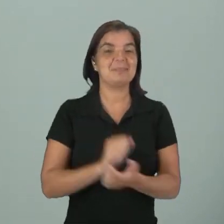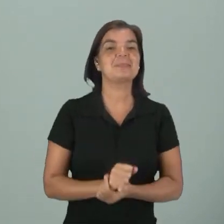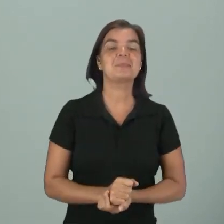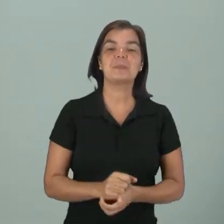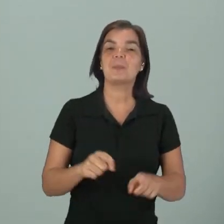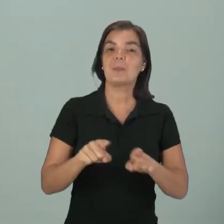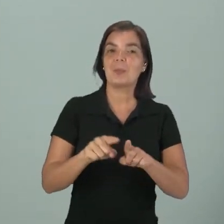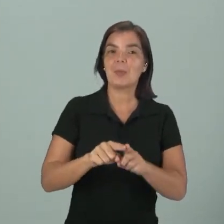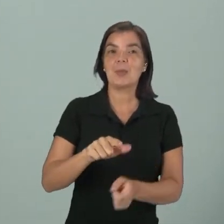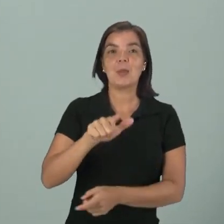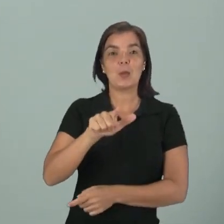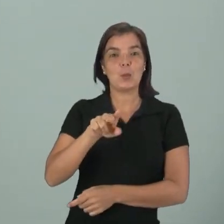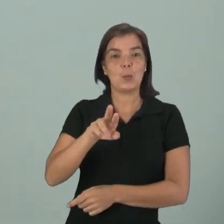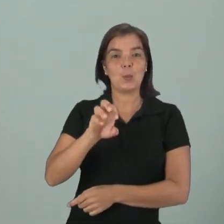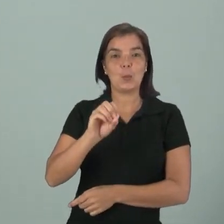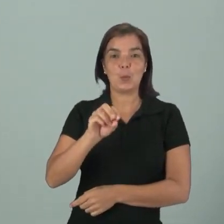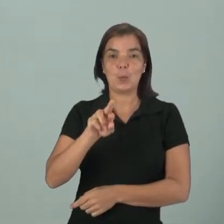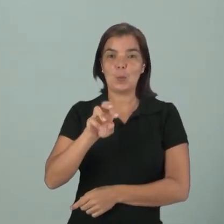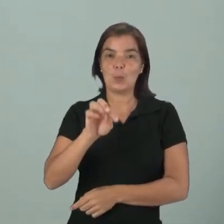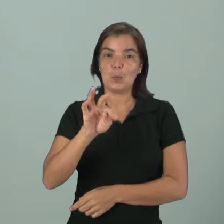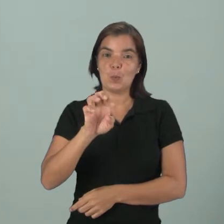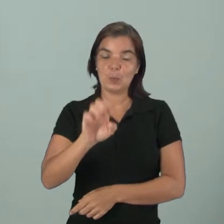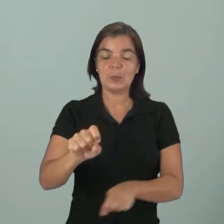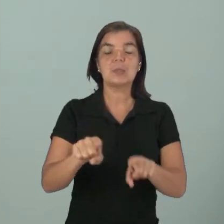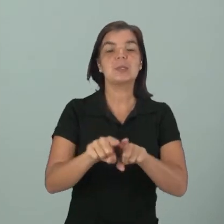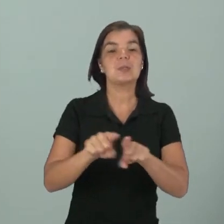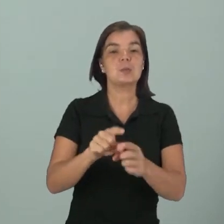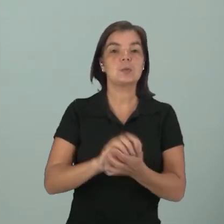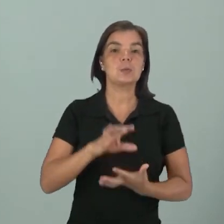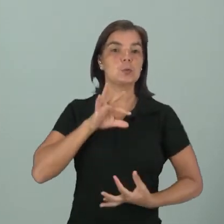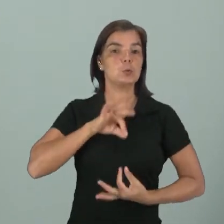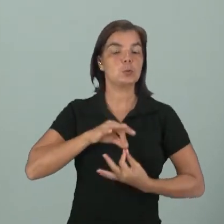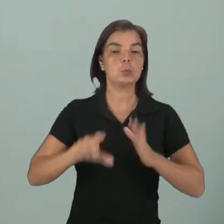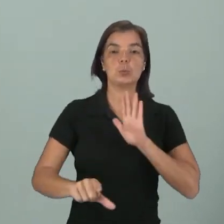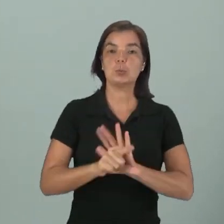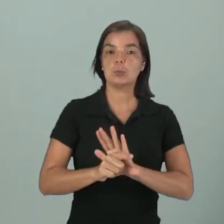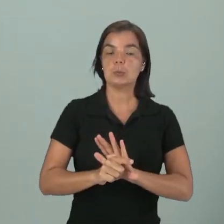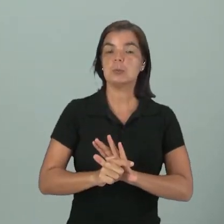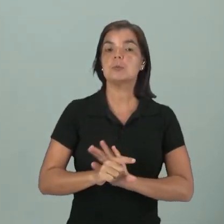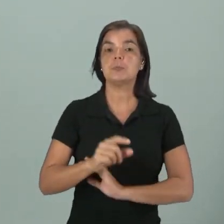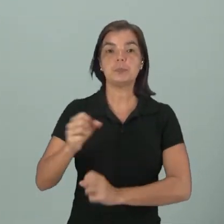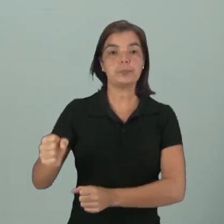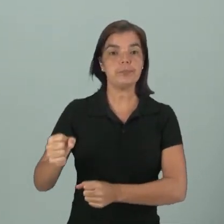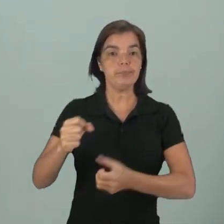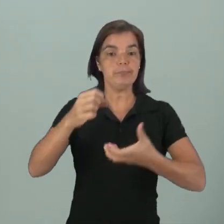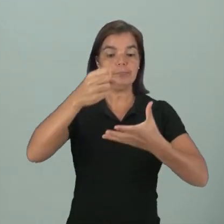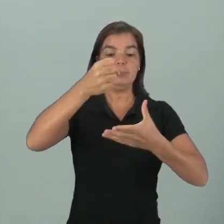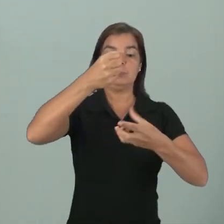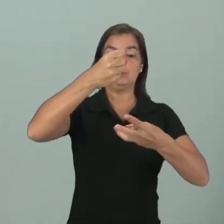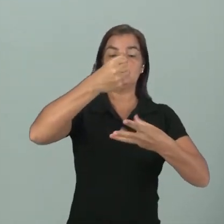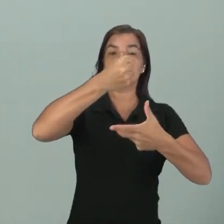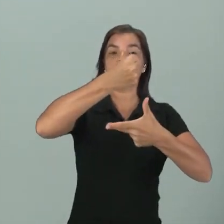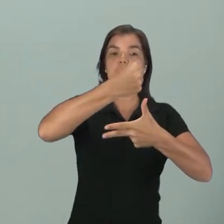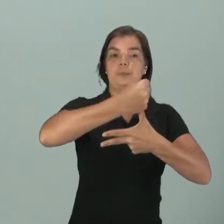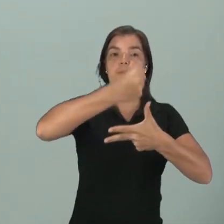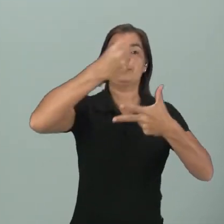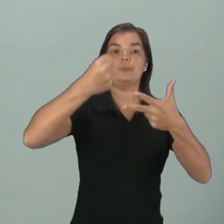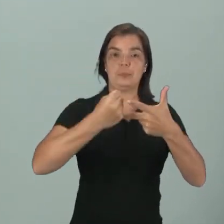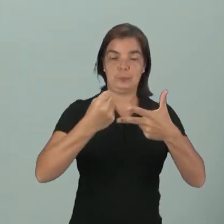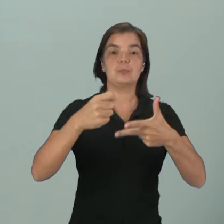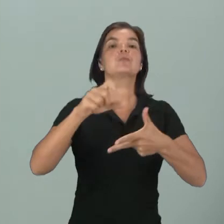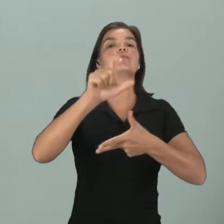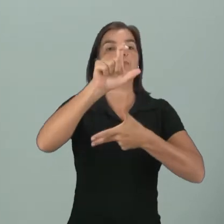teórico Montesquieu, principalmente na obra O Espírito das Leis, o poder legislativo, o executivo e